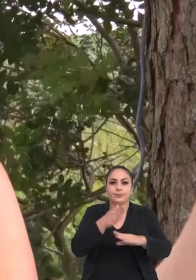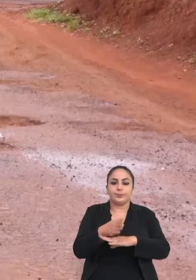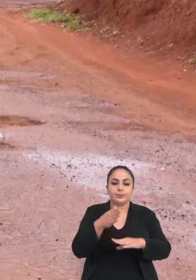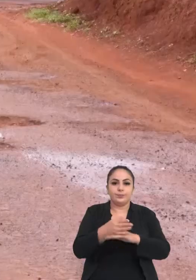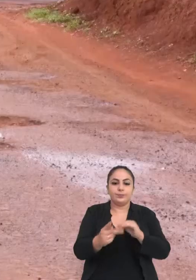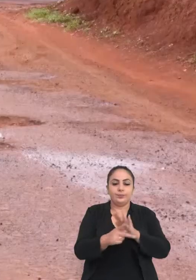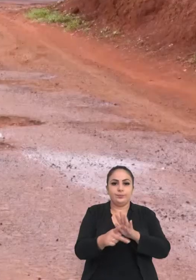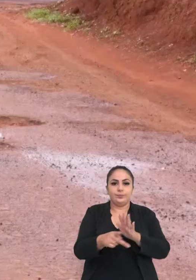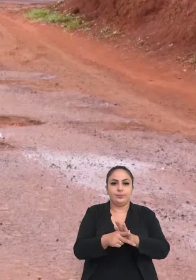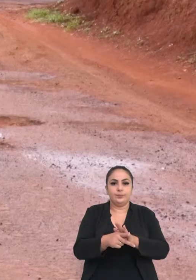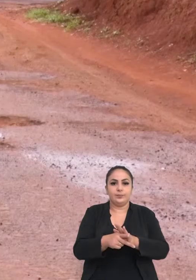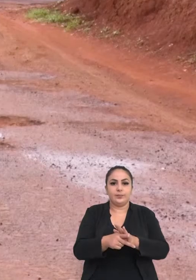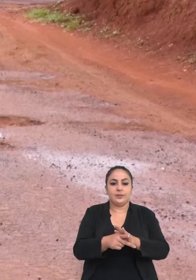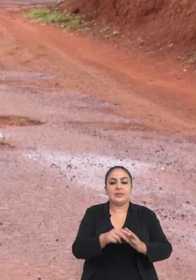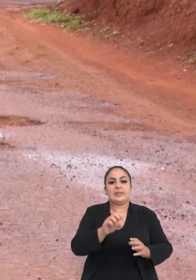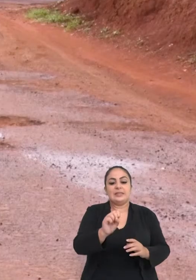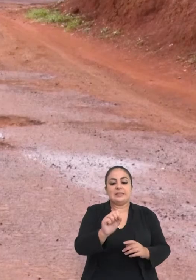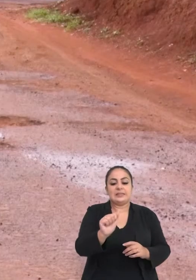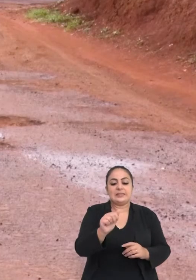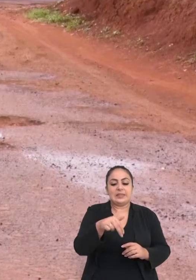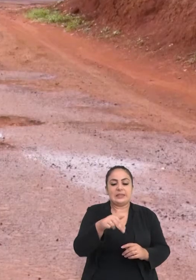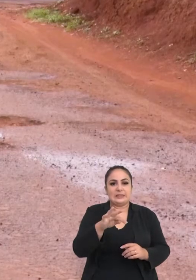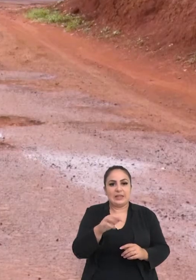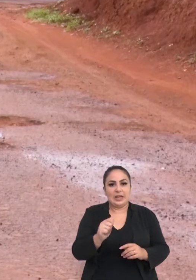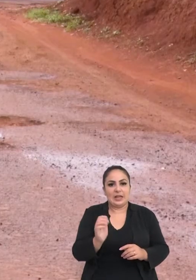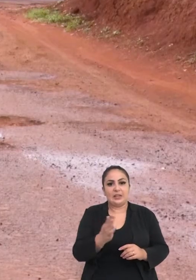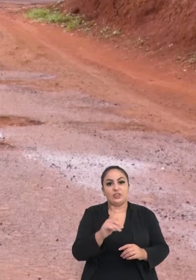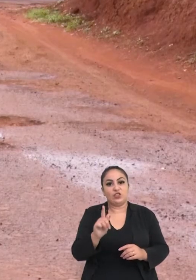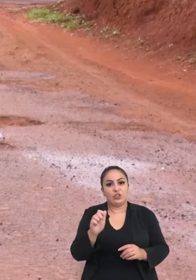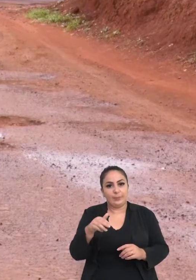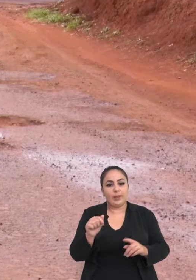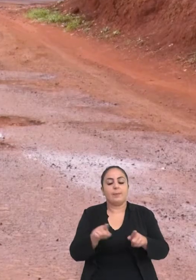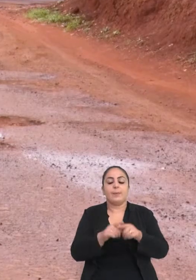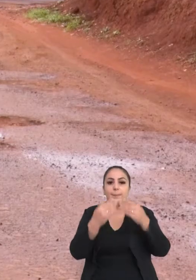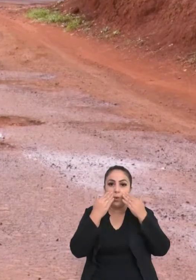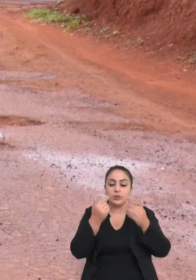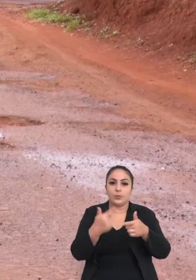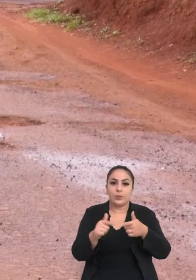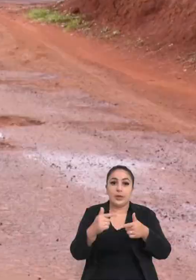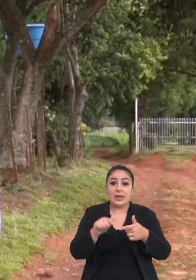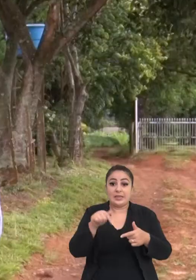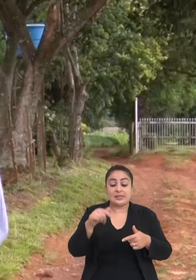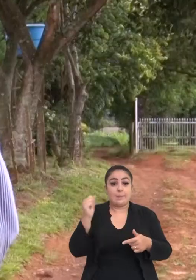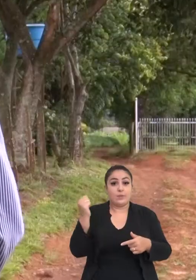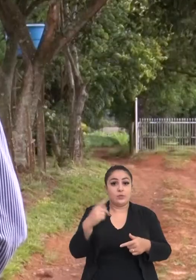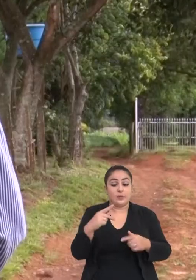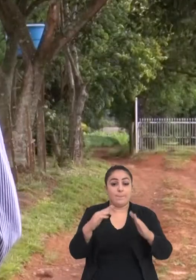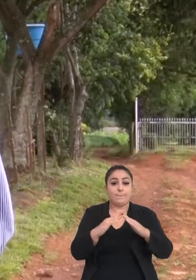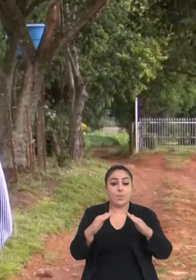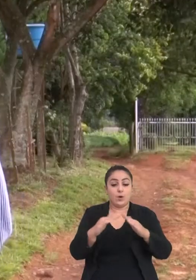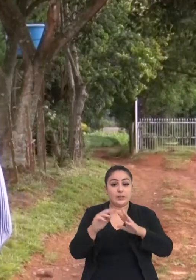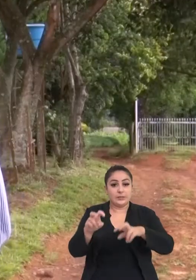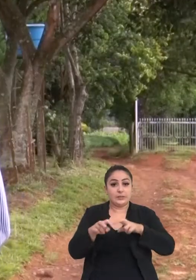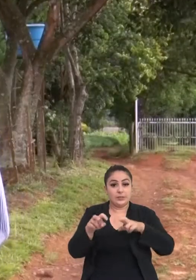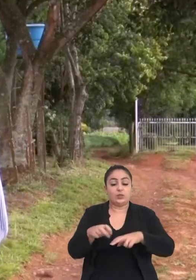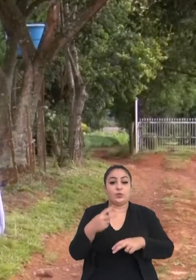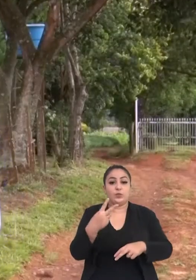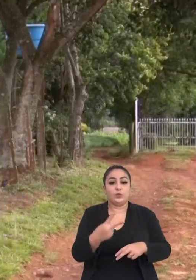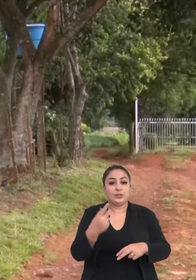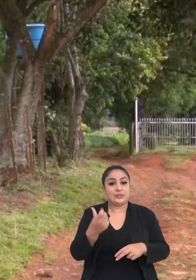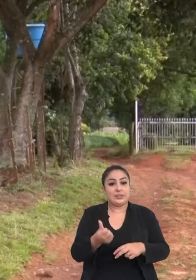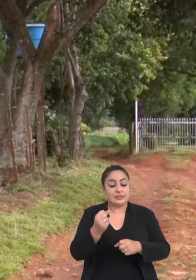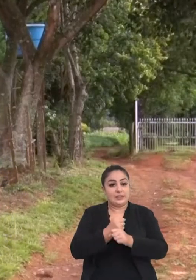né? O acesso ao distrito de Santa Gema também apresenta problemas. Este aposentado reside